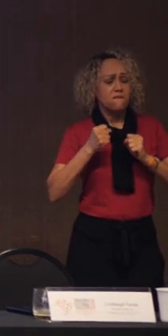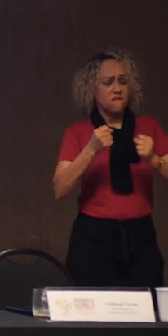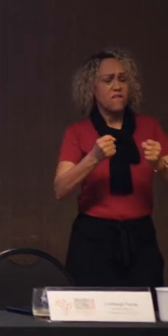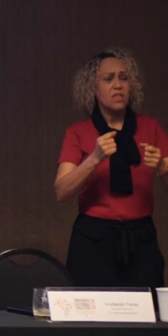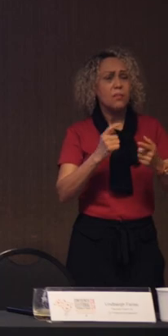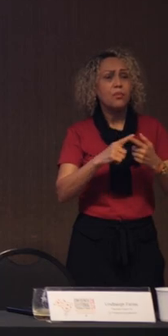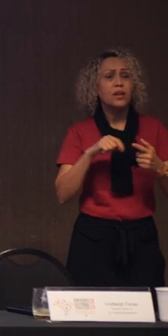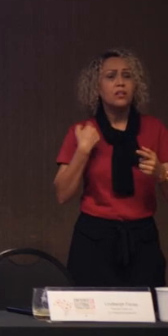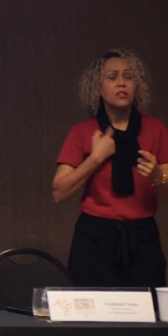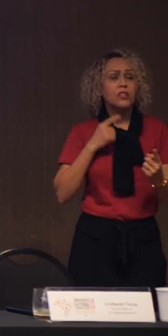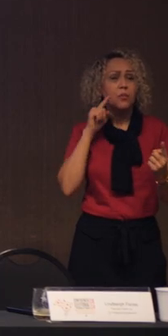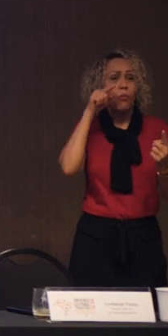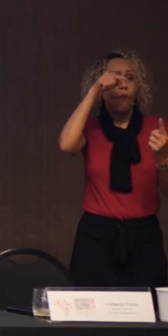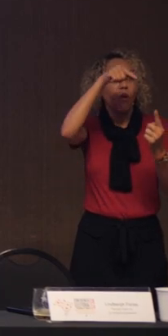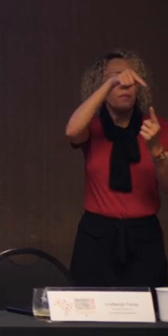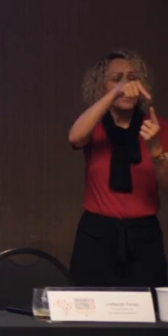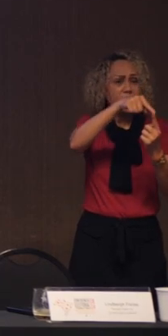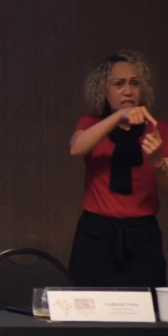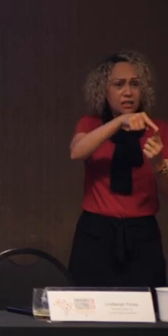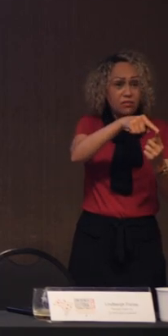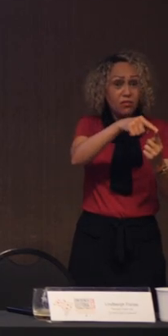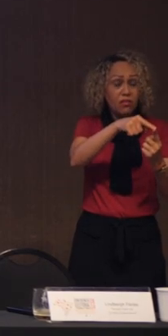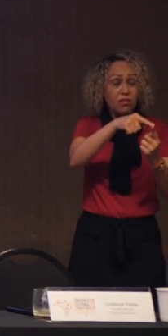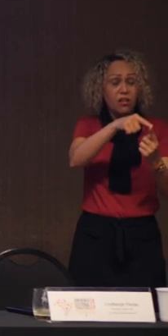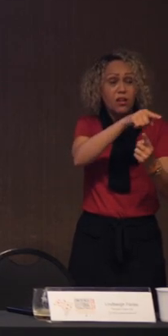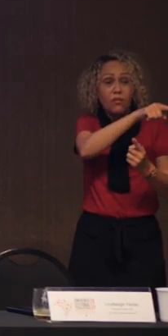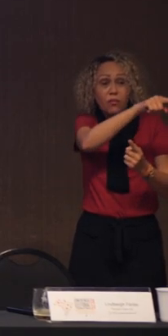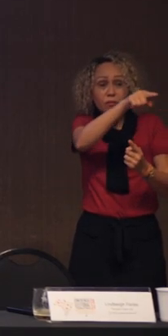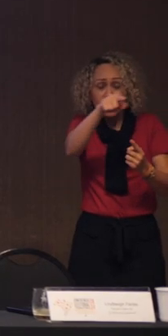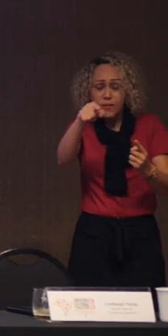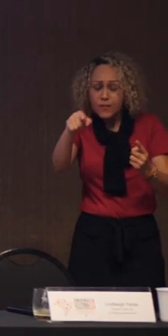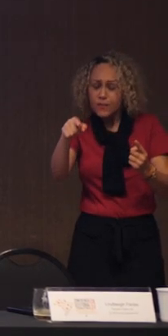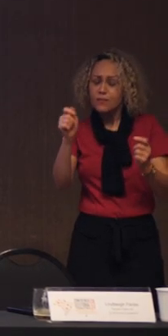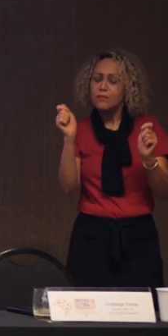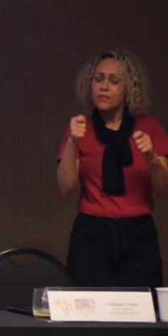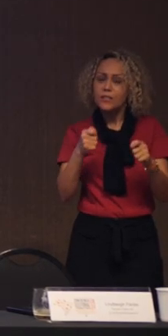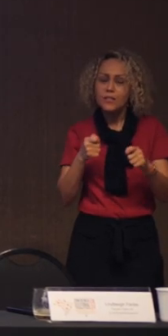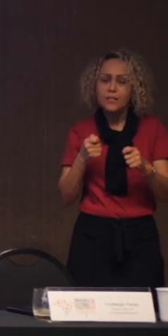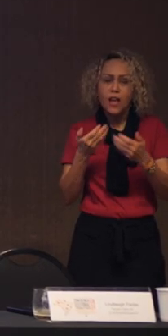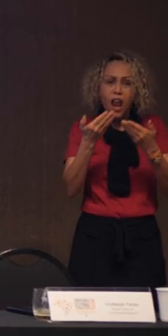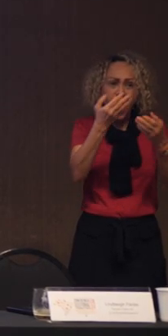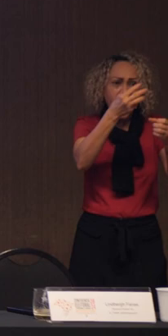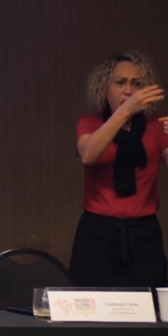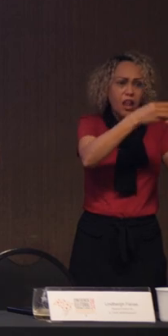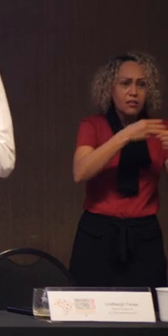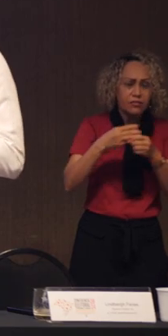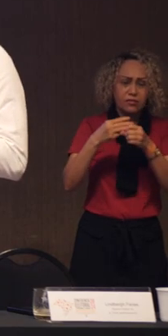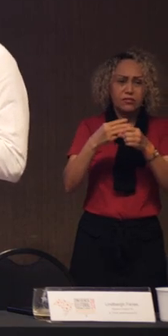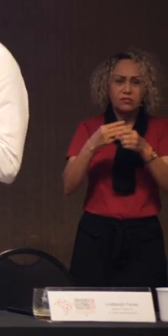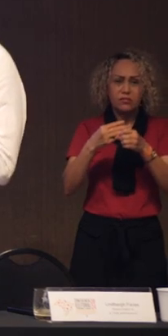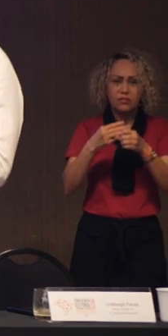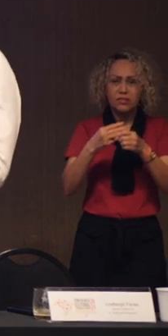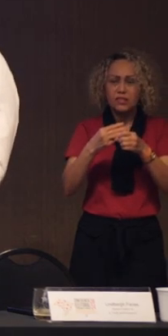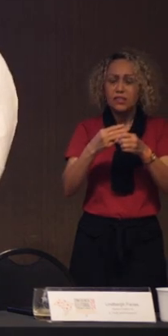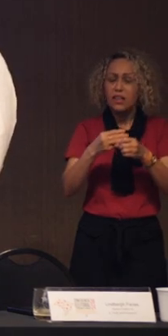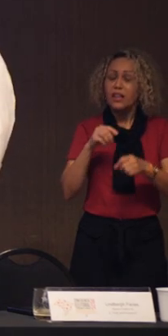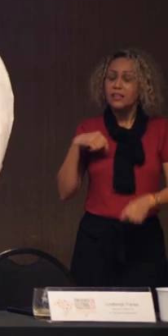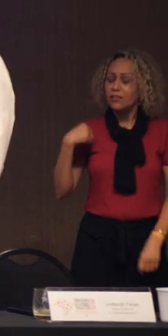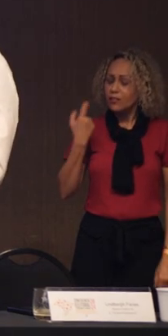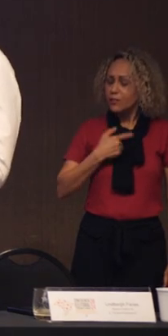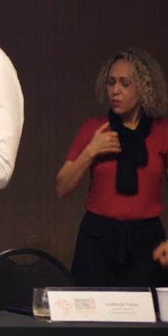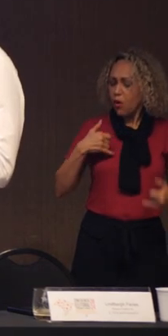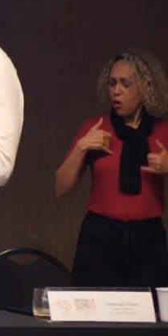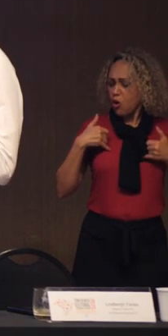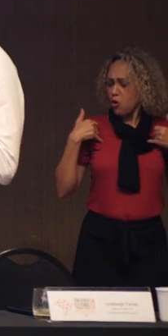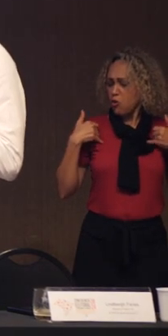É isso que vocês têm que levar para cada município. Dá orgulho o CPT, dá orgulho você ir na Rocinha, lá